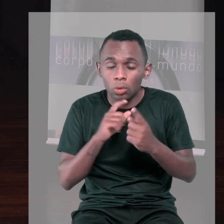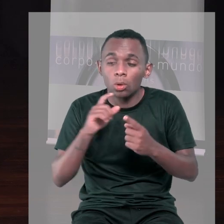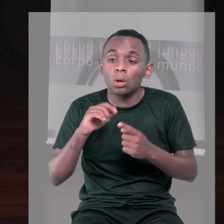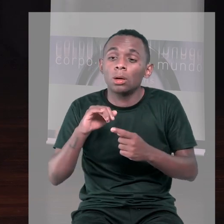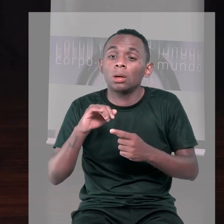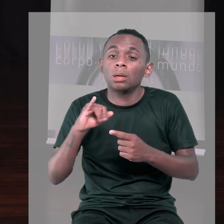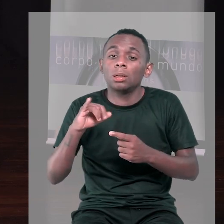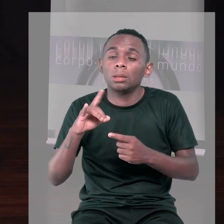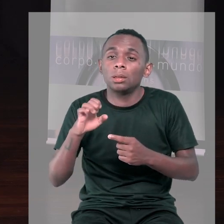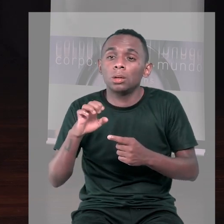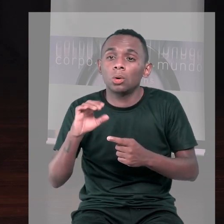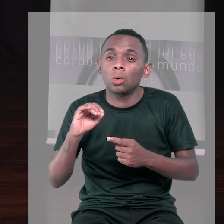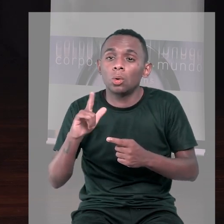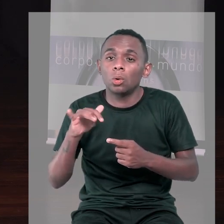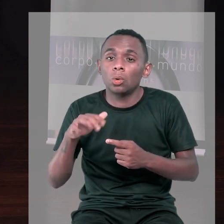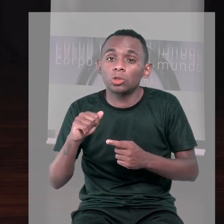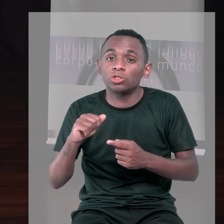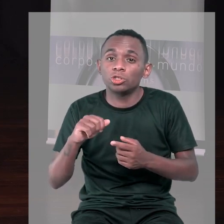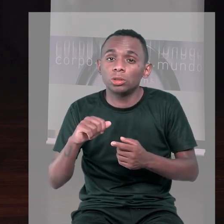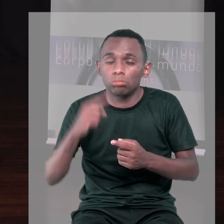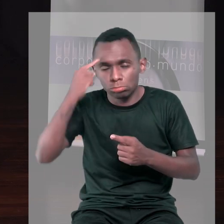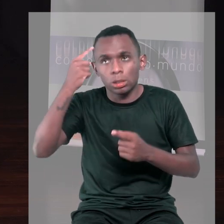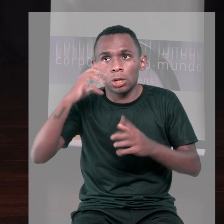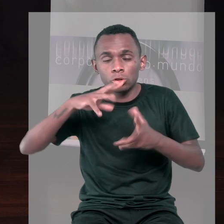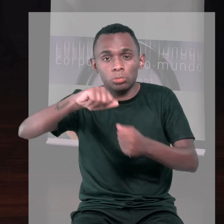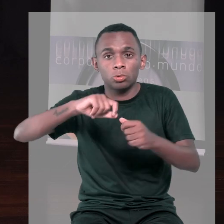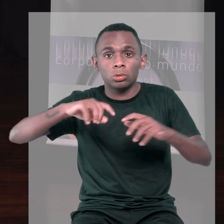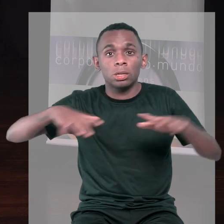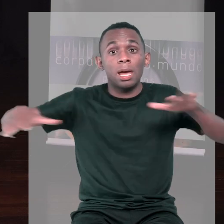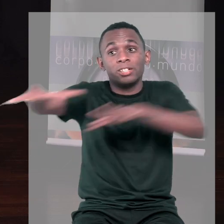significado, satura o mundo de sentido, não sobra